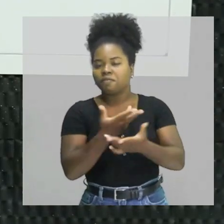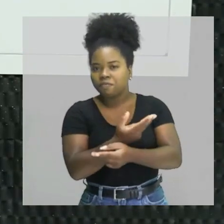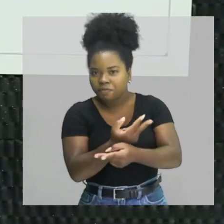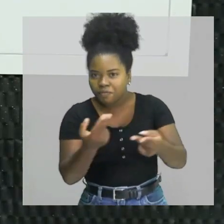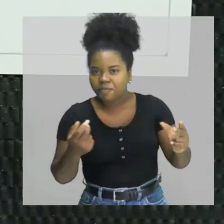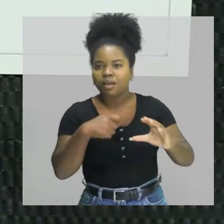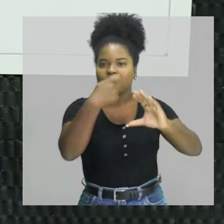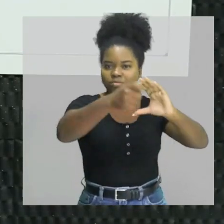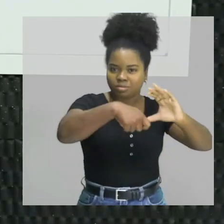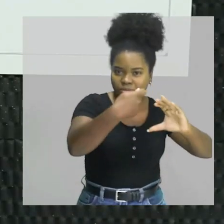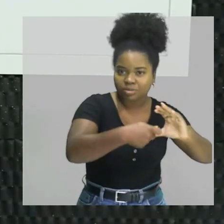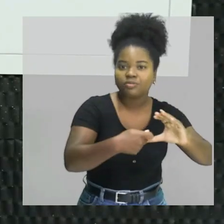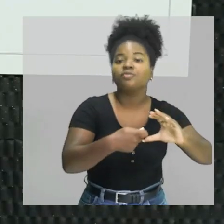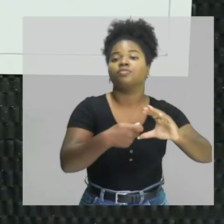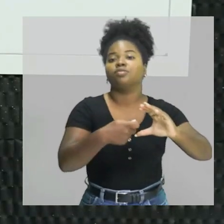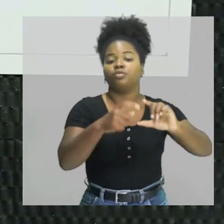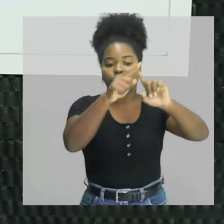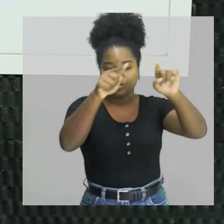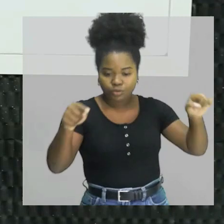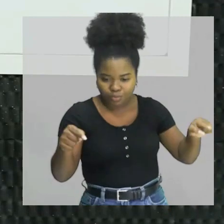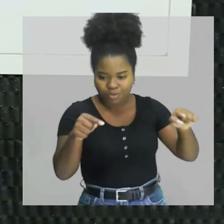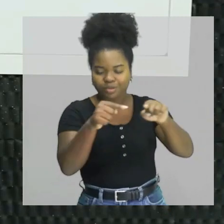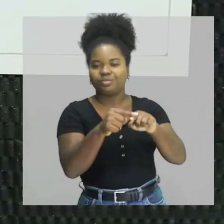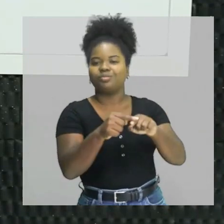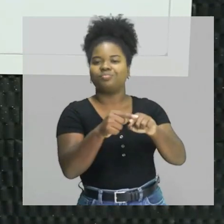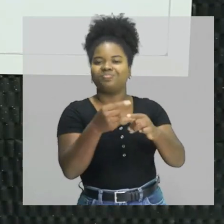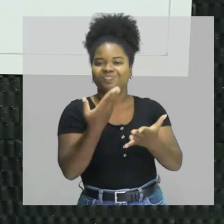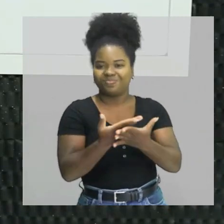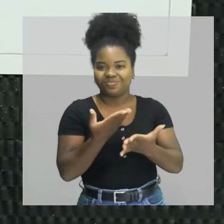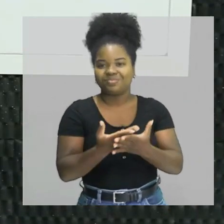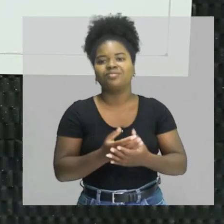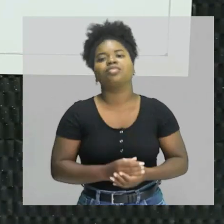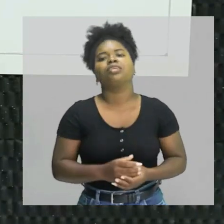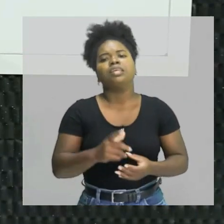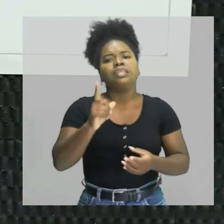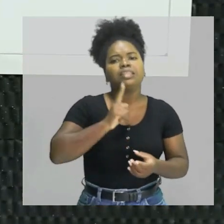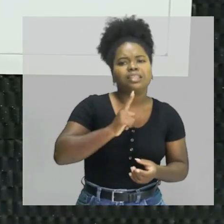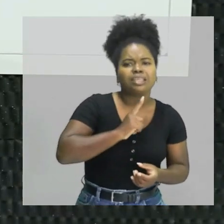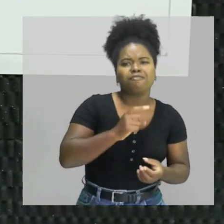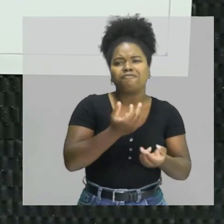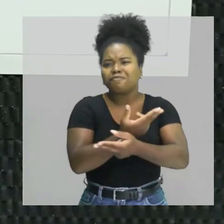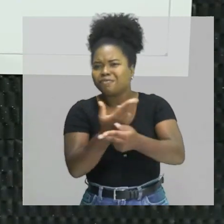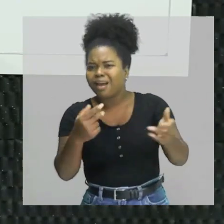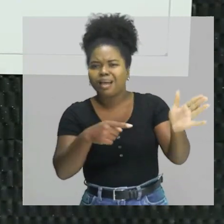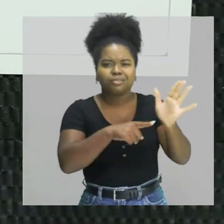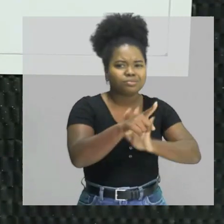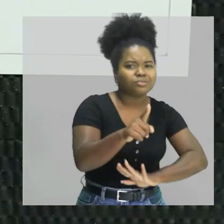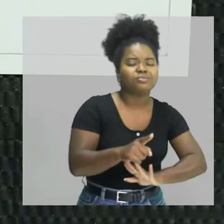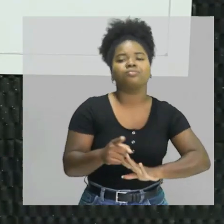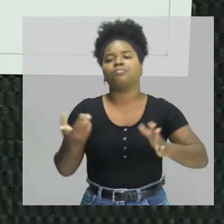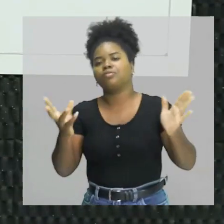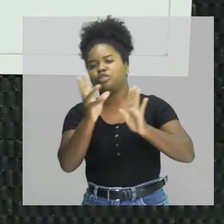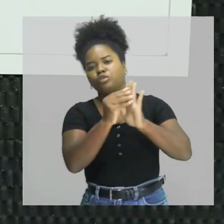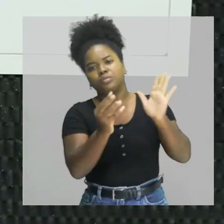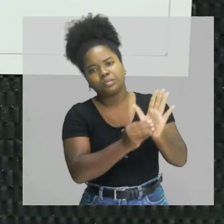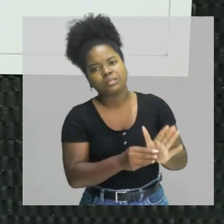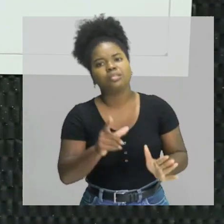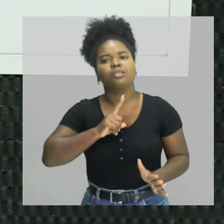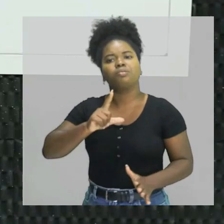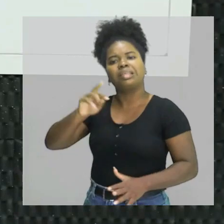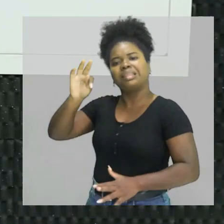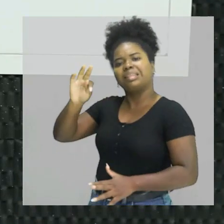porque cai muita questão de triângulo. E triângulo tem muita coisa que você pode cobrar, questões de razão trigonométrica, teorema